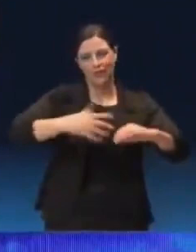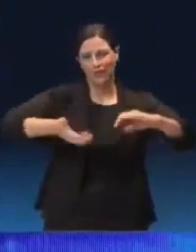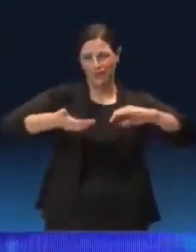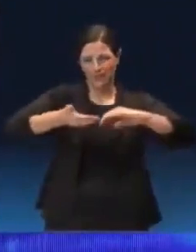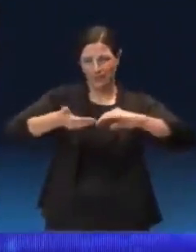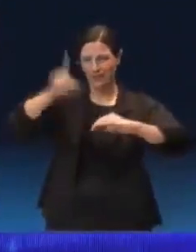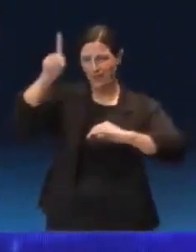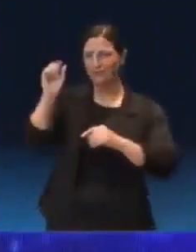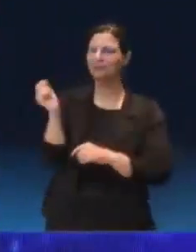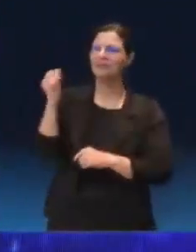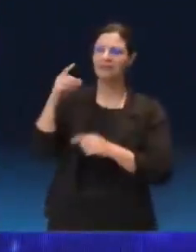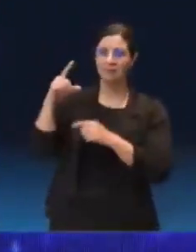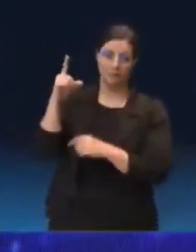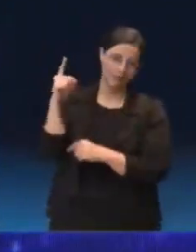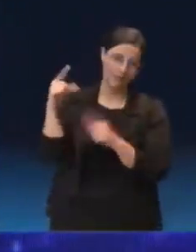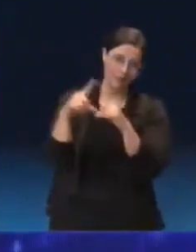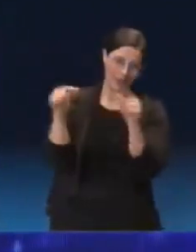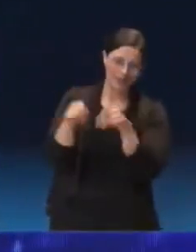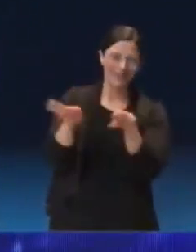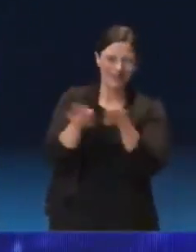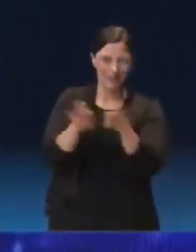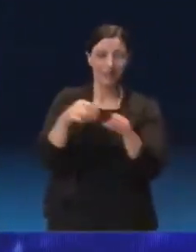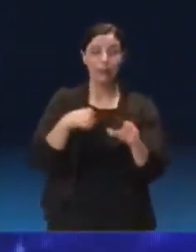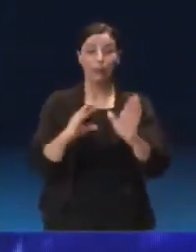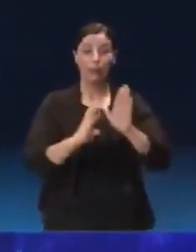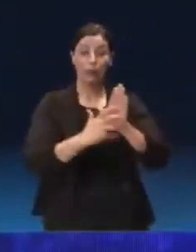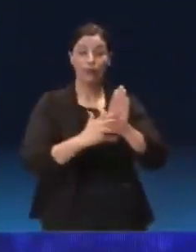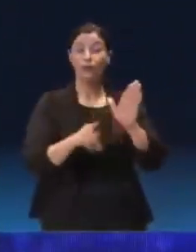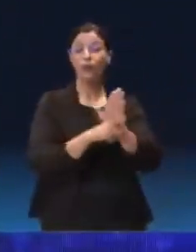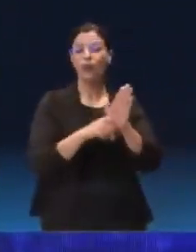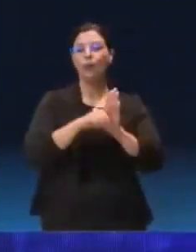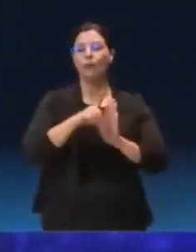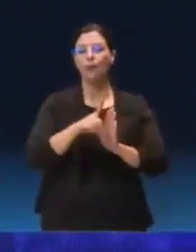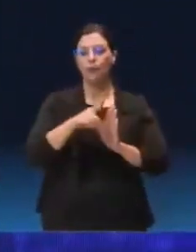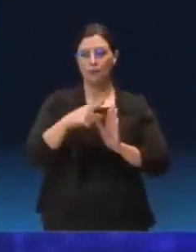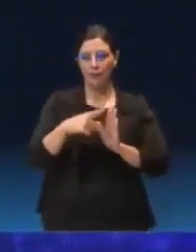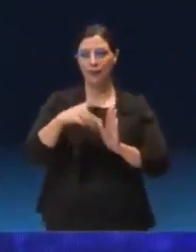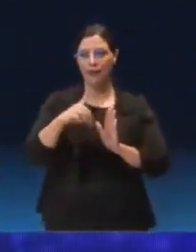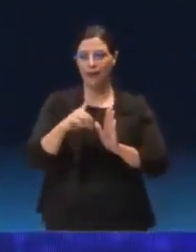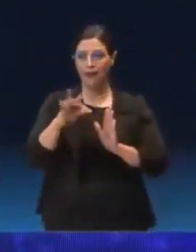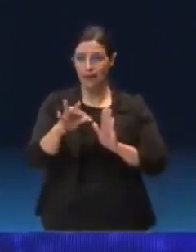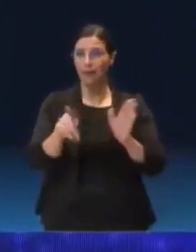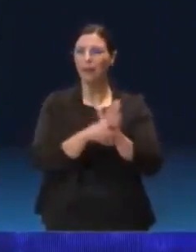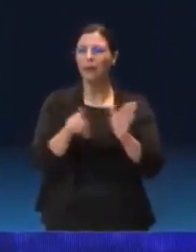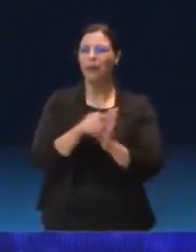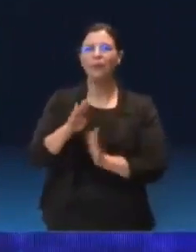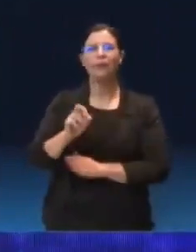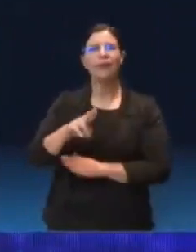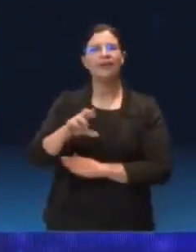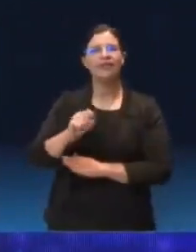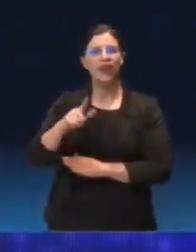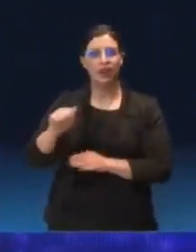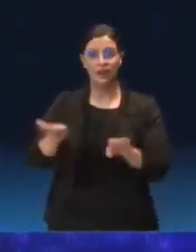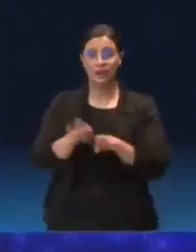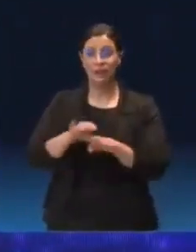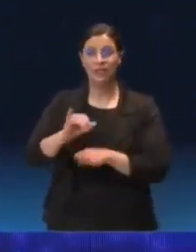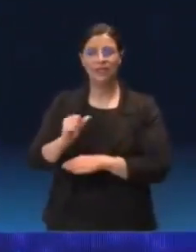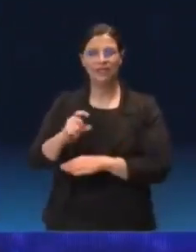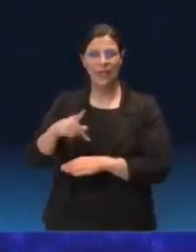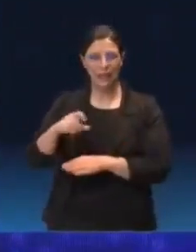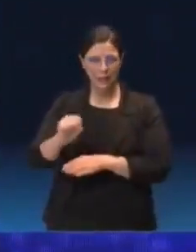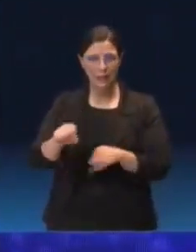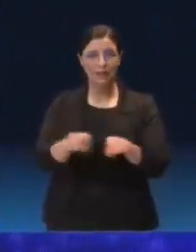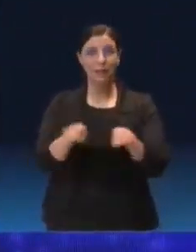Deputados. Eu estou no Partido da Educação. O PDT é o partido do Leonel Brizola, do CIEPS, o